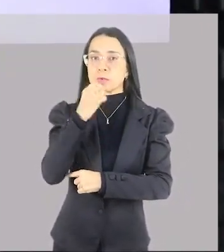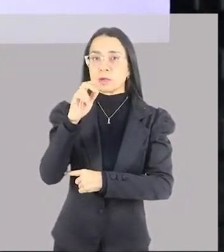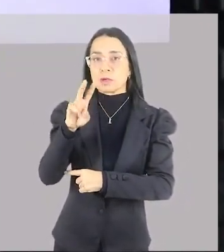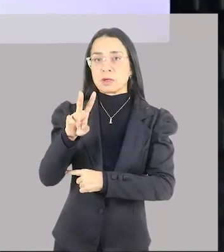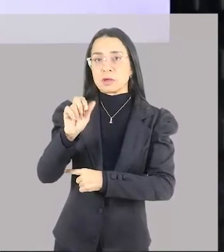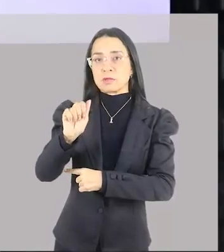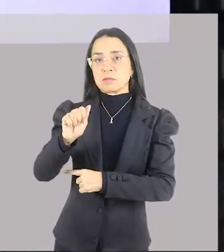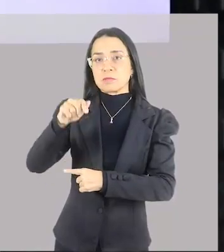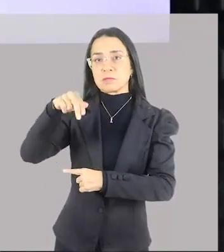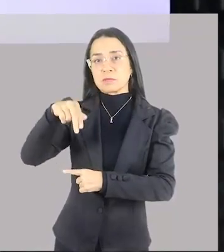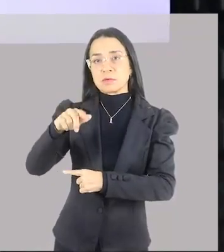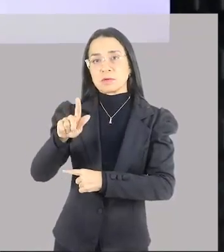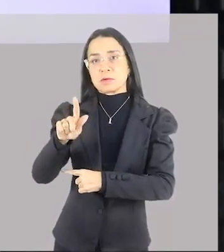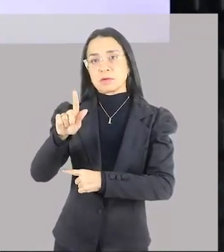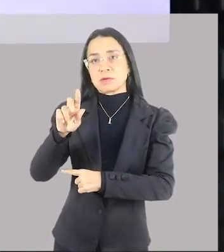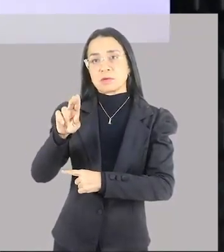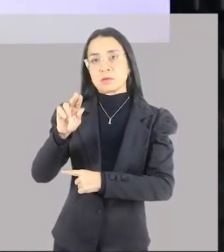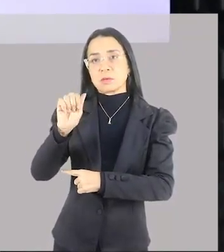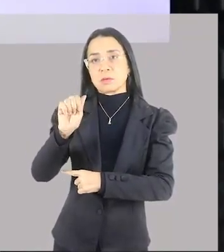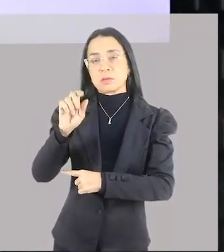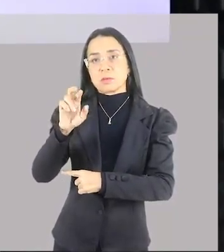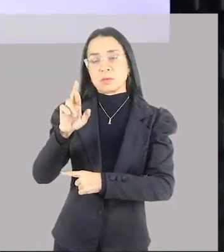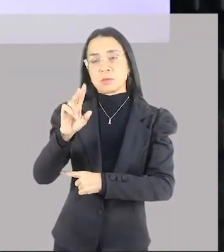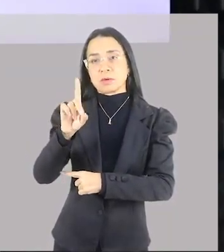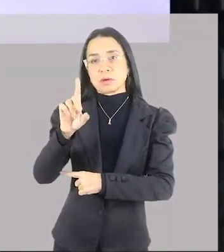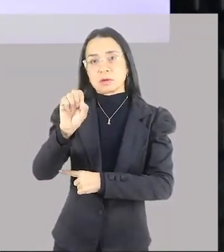movimentos estéticos, nós estamos falando de movimentos artísticos, tá?